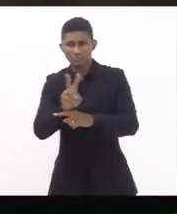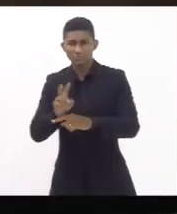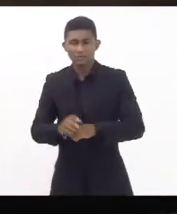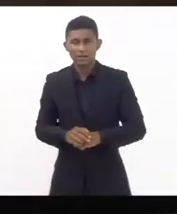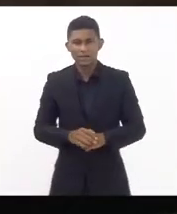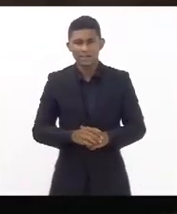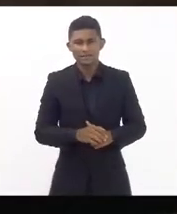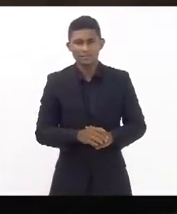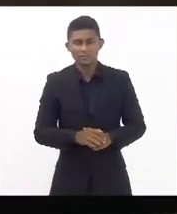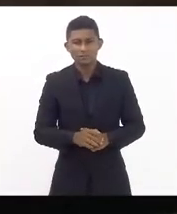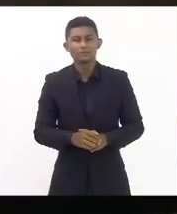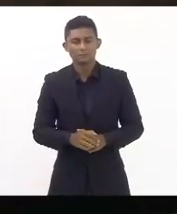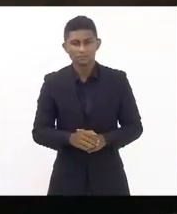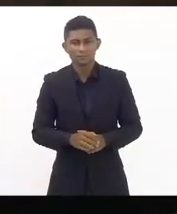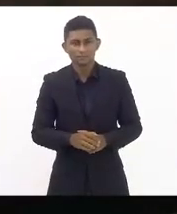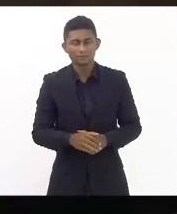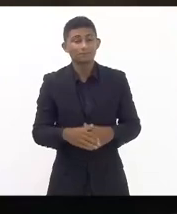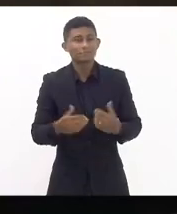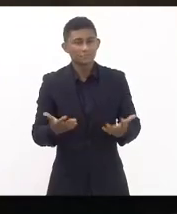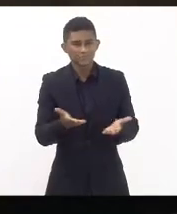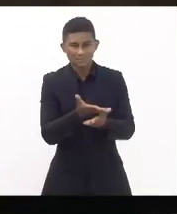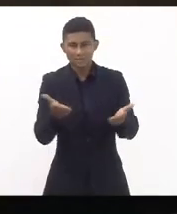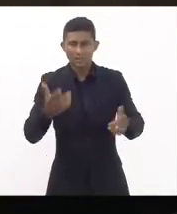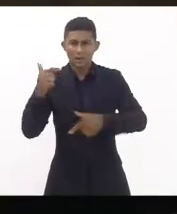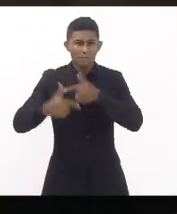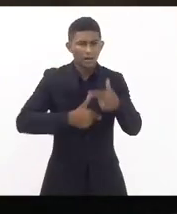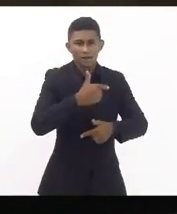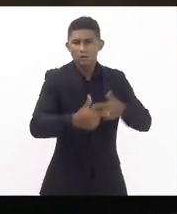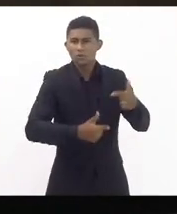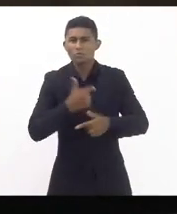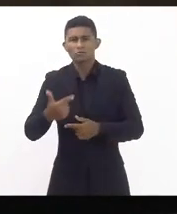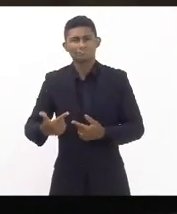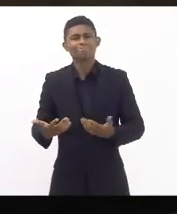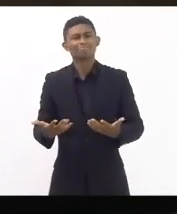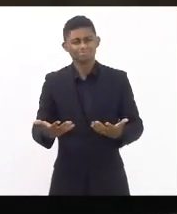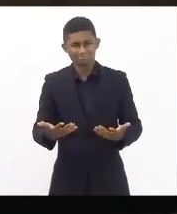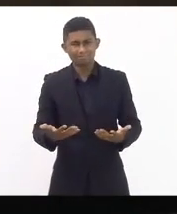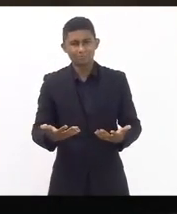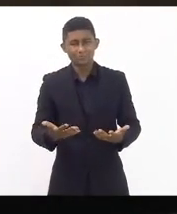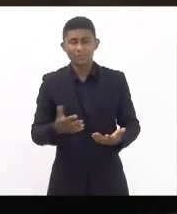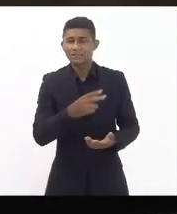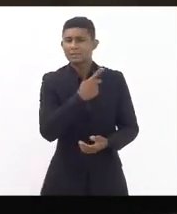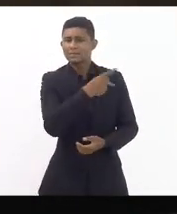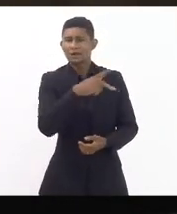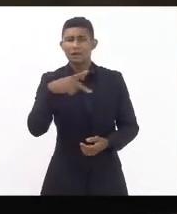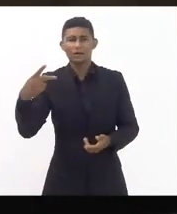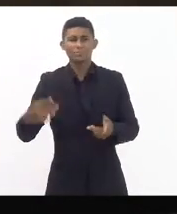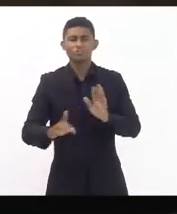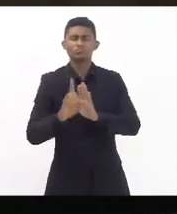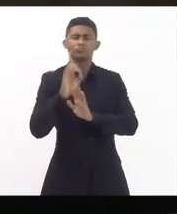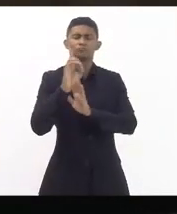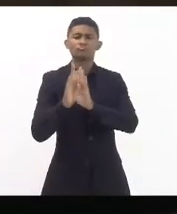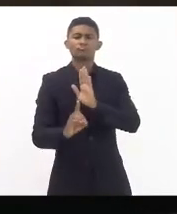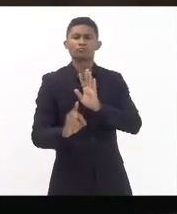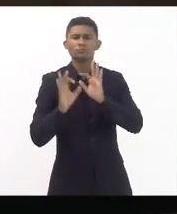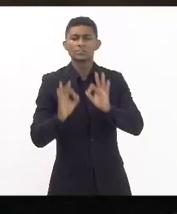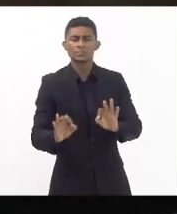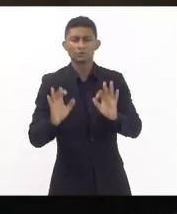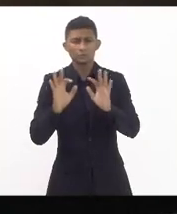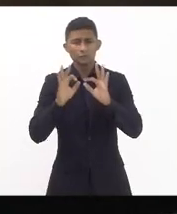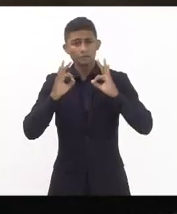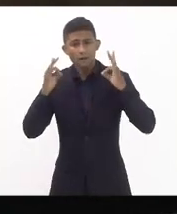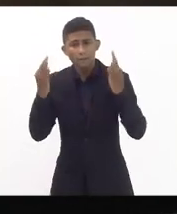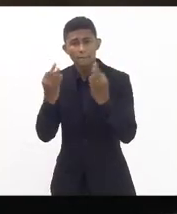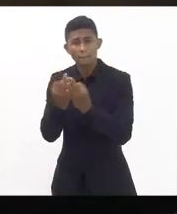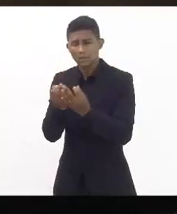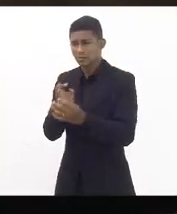de um trabalhador, é defender aquilo que lhe é de direito, que é manter sua família, que